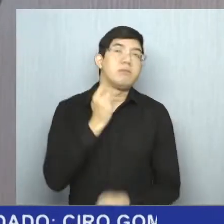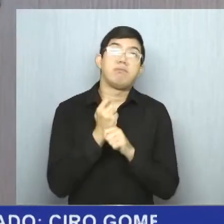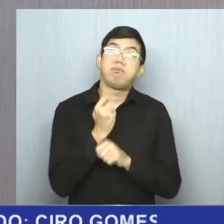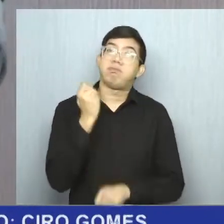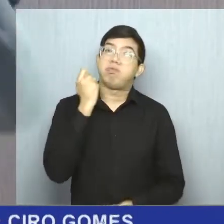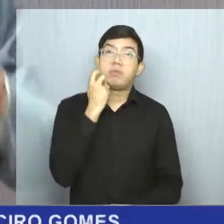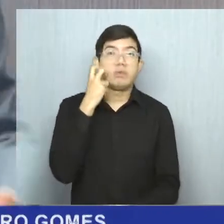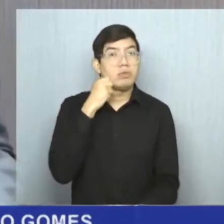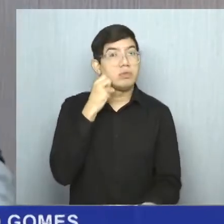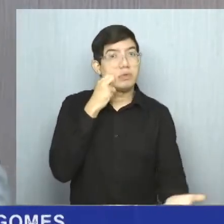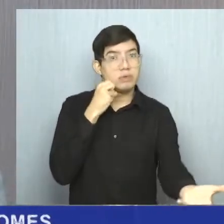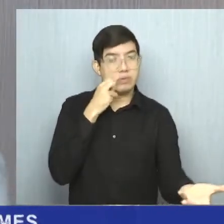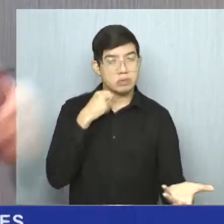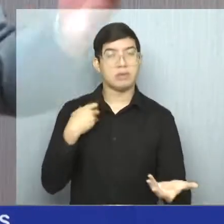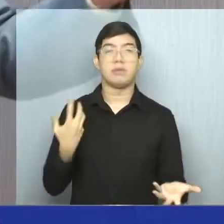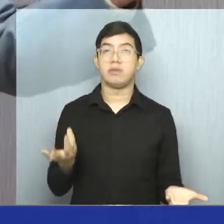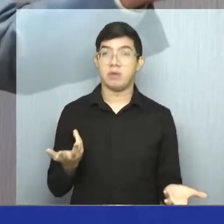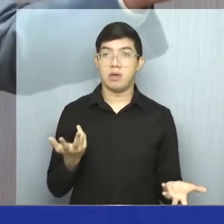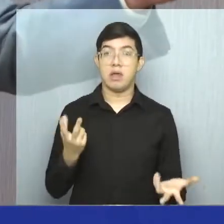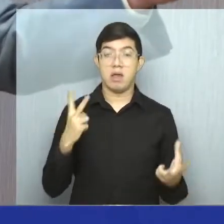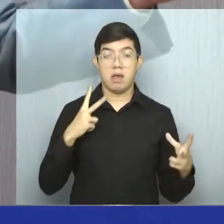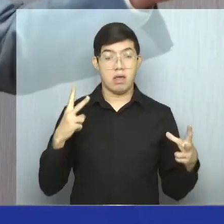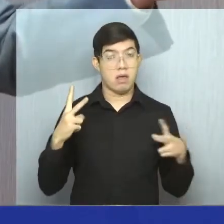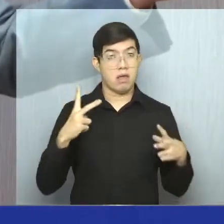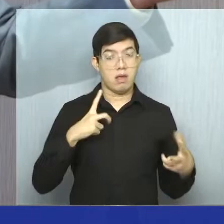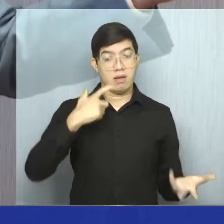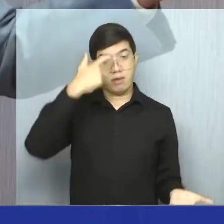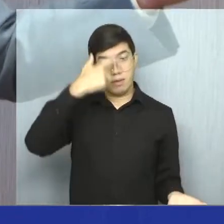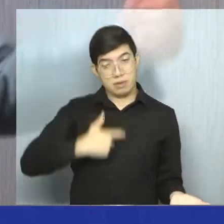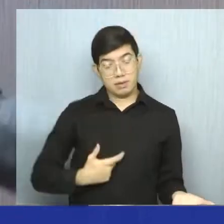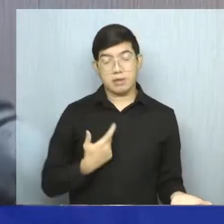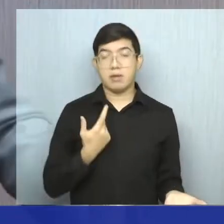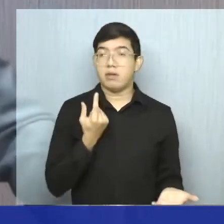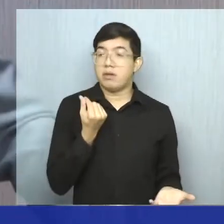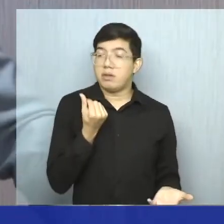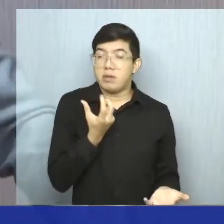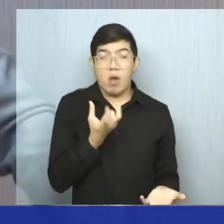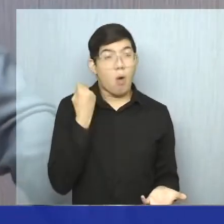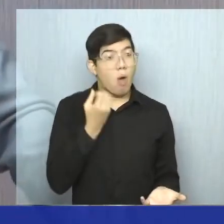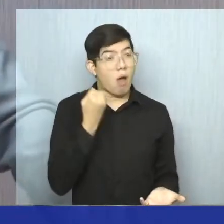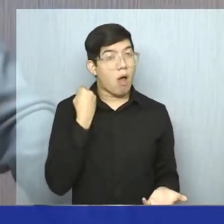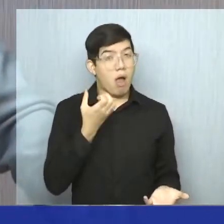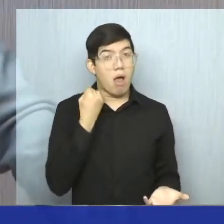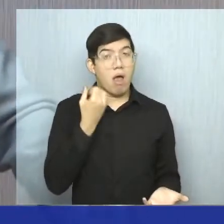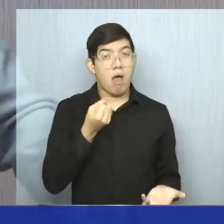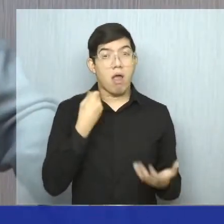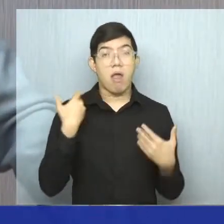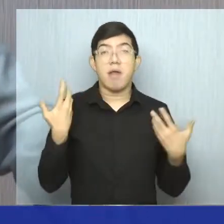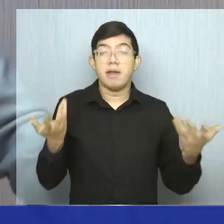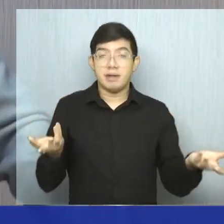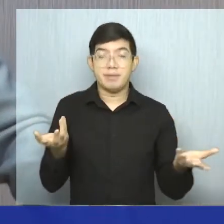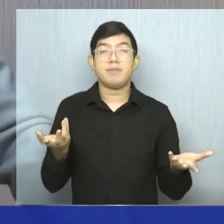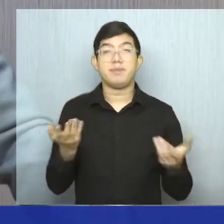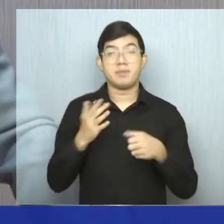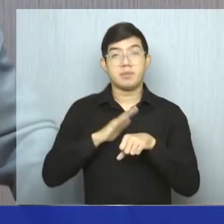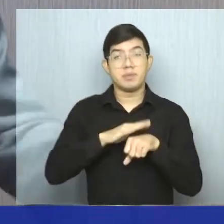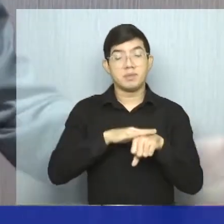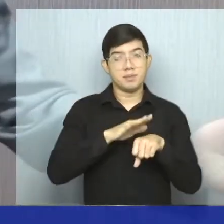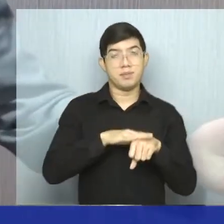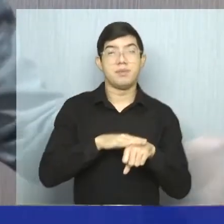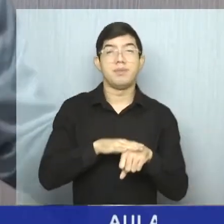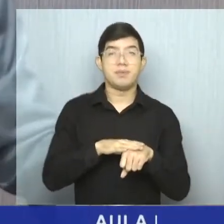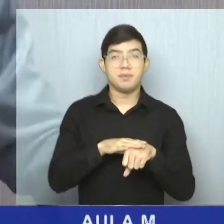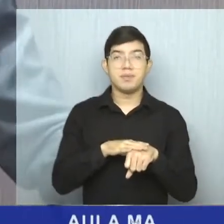individualizada, pessoa física, que não cabe numa ordem que tenha vontade de ser justa, equânime, e que, mais do que isso,